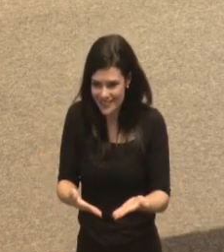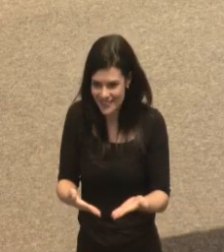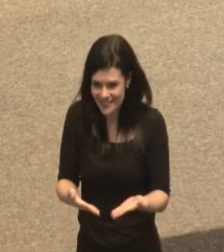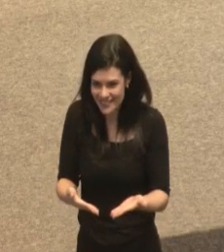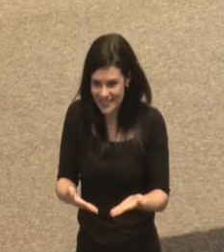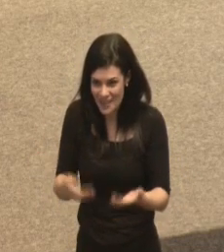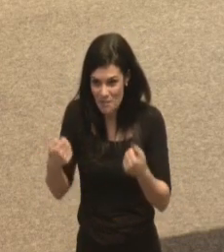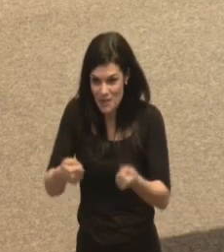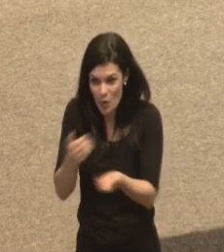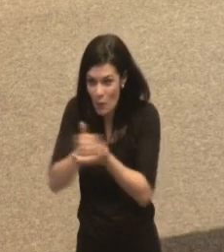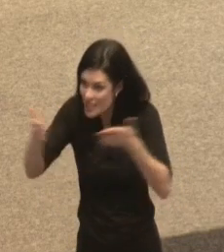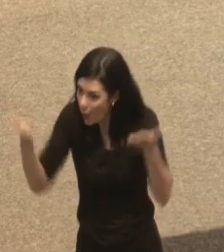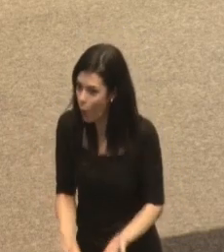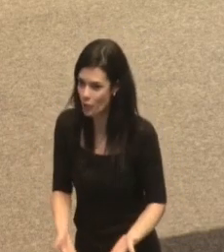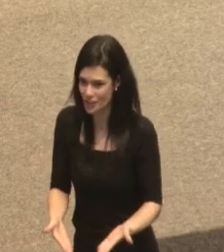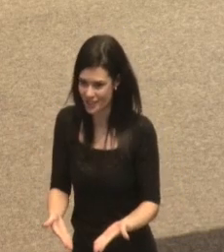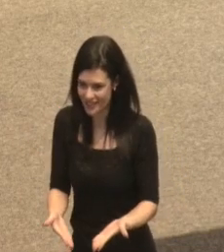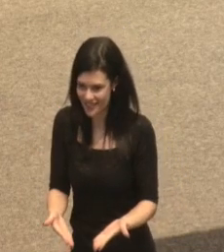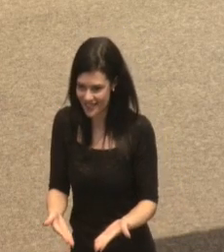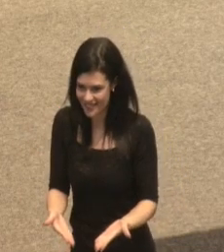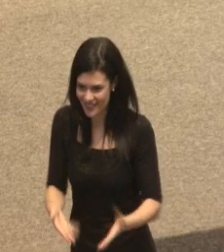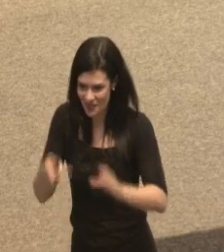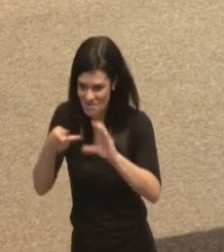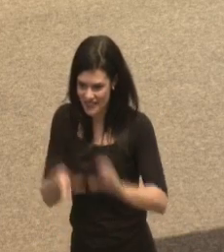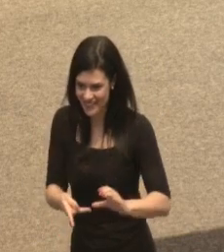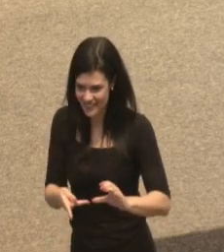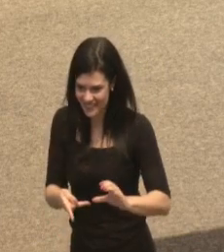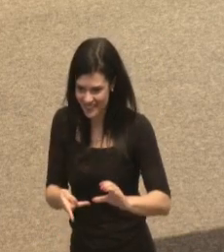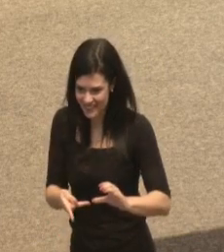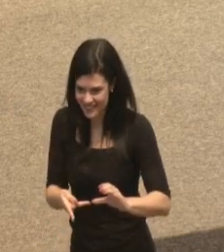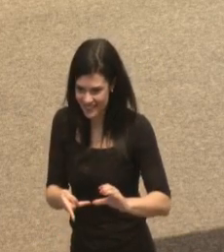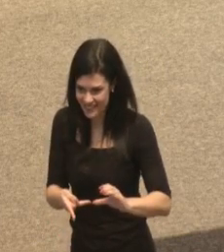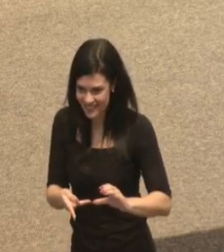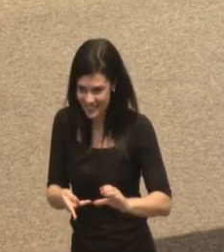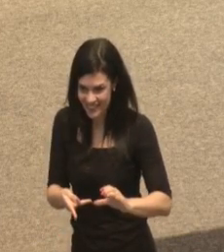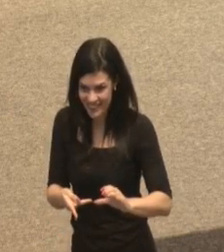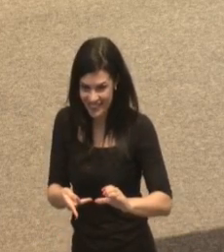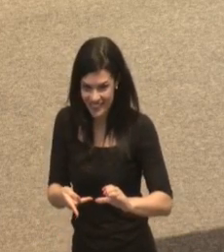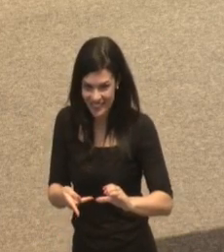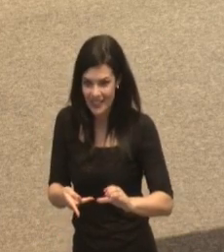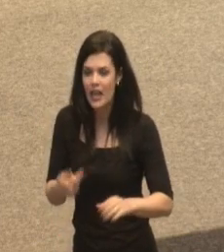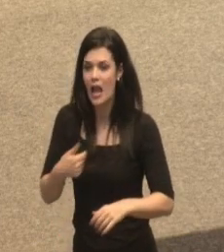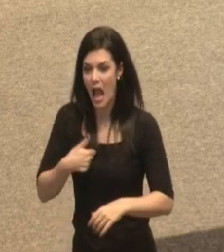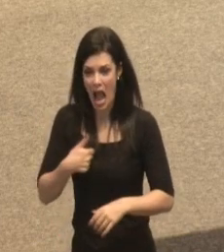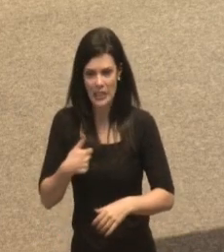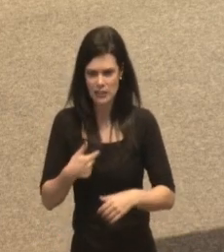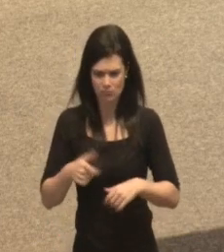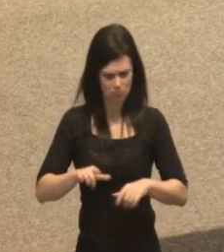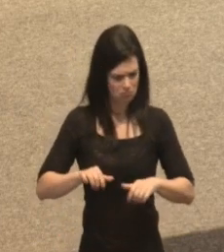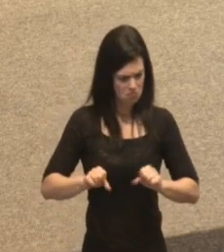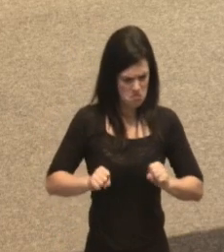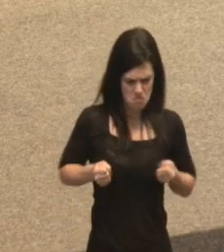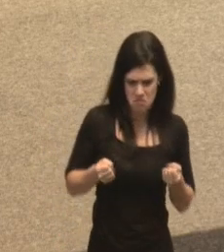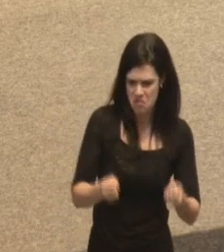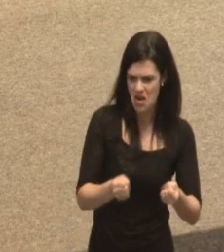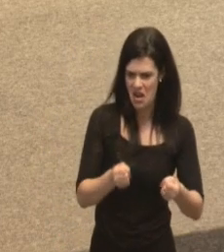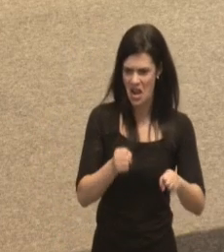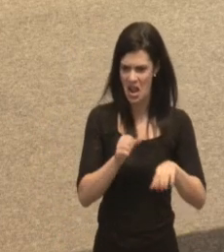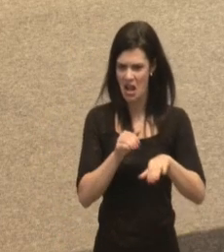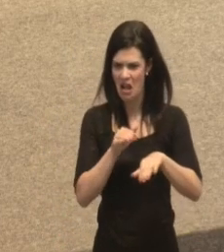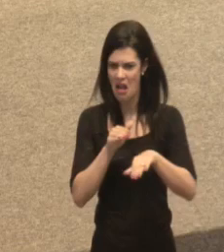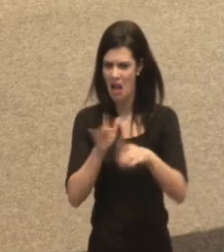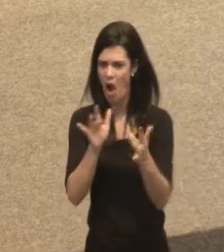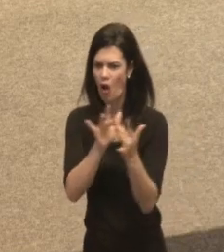os olhos e nós tomamos uma decisão de fé ali. Consegui um empresário, tinha um contato